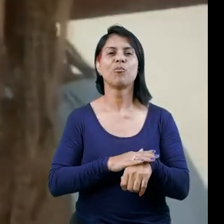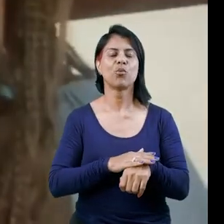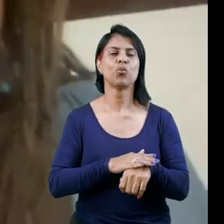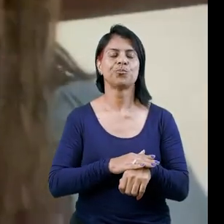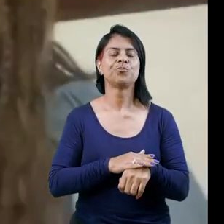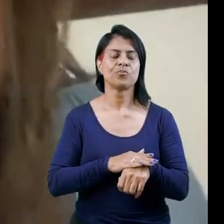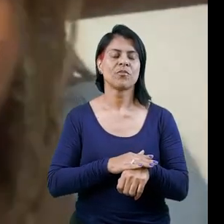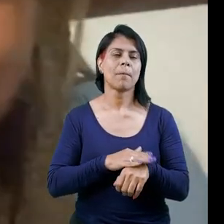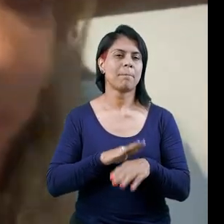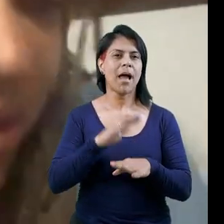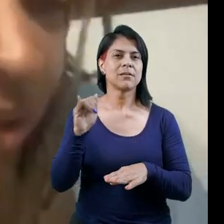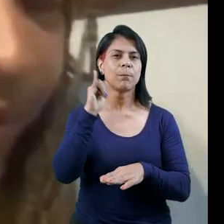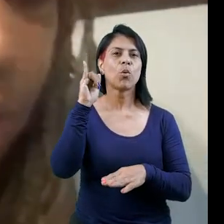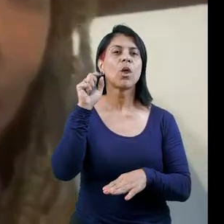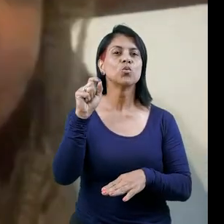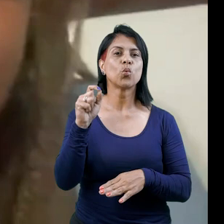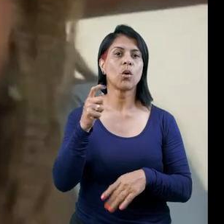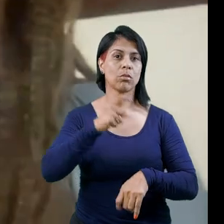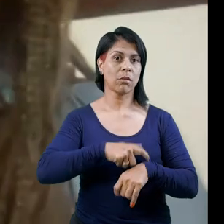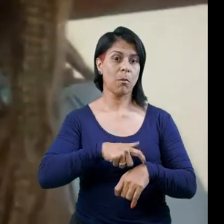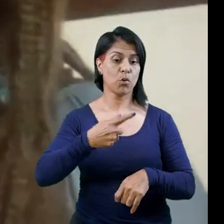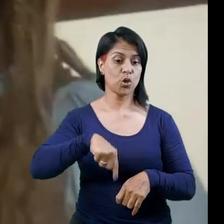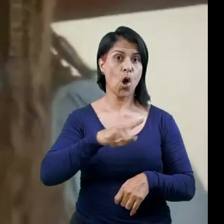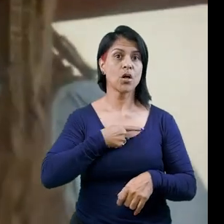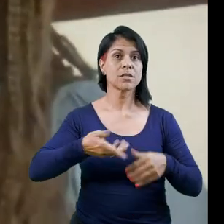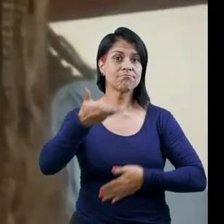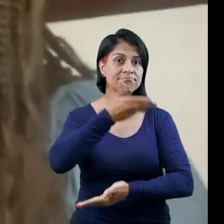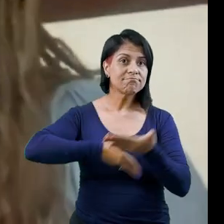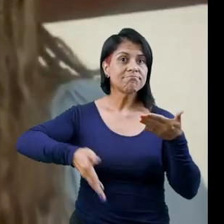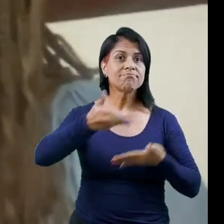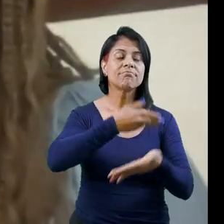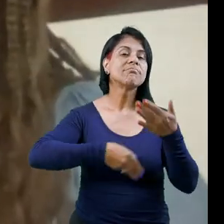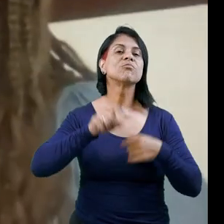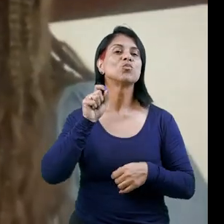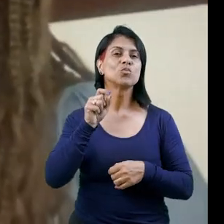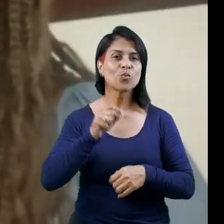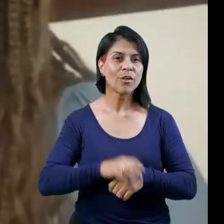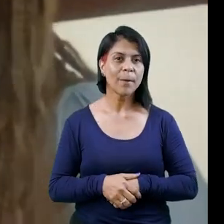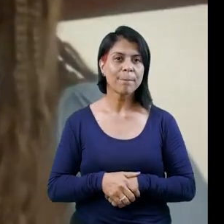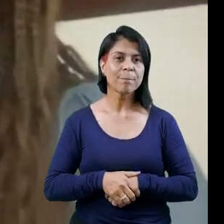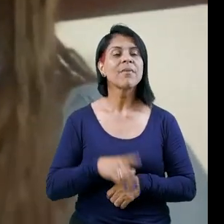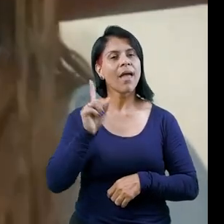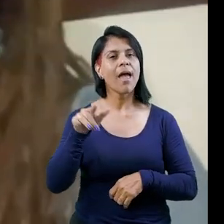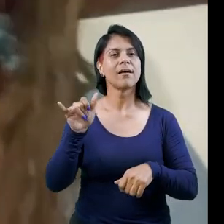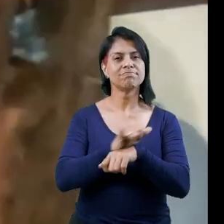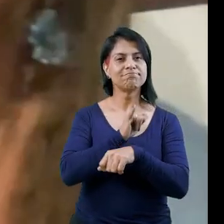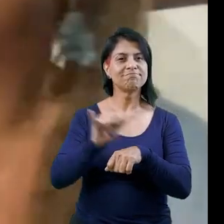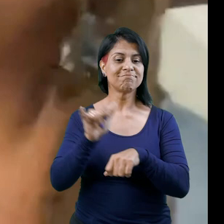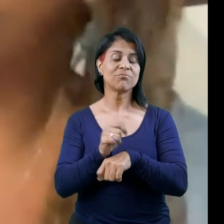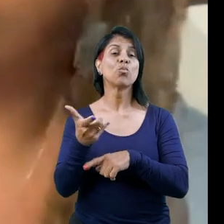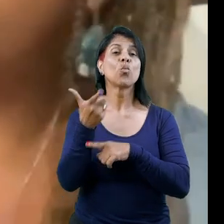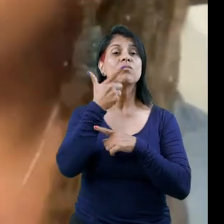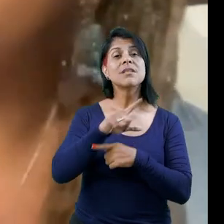de agora, esses tempos que a gente vem compartilhando, é essa habilidade